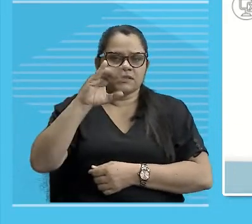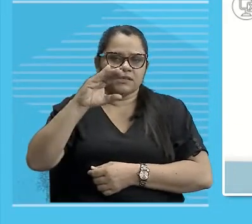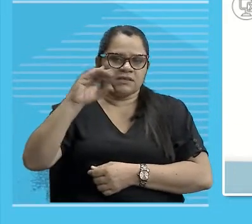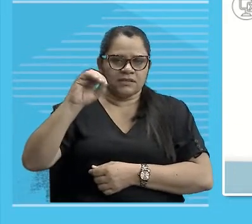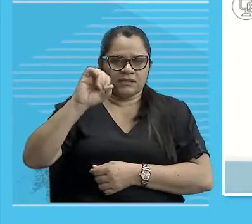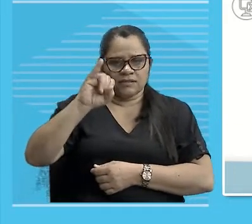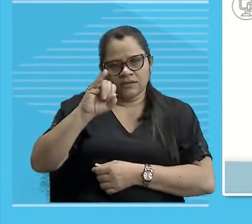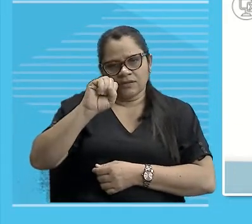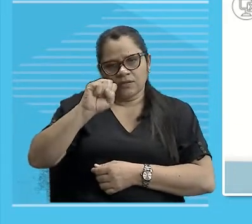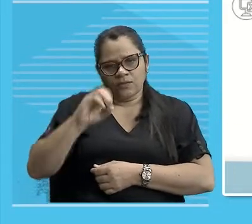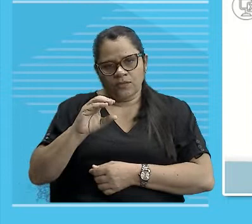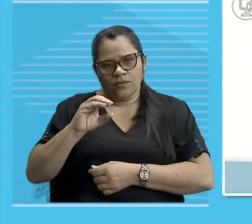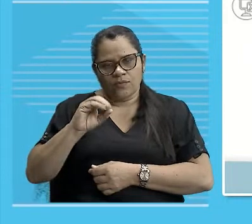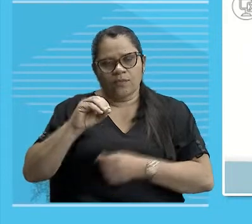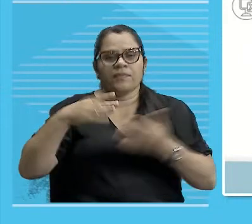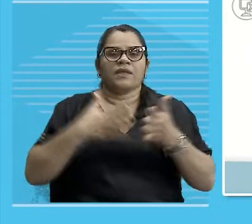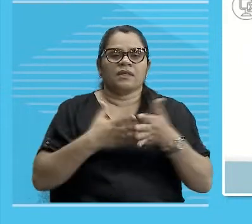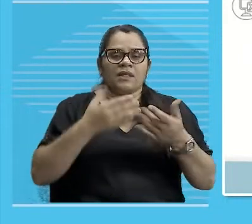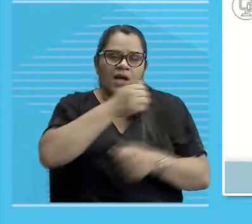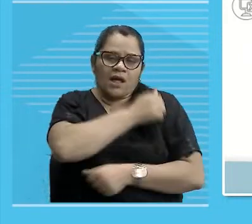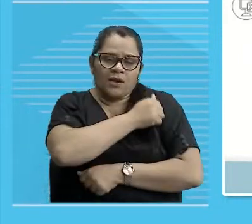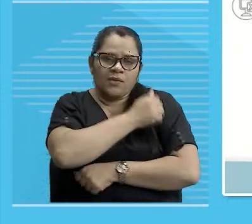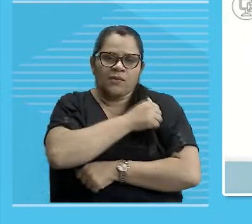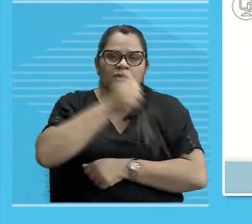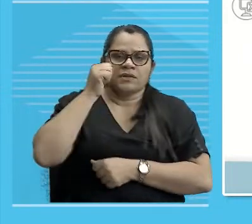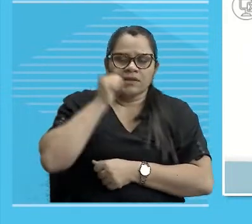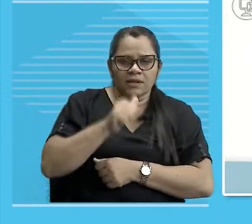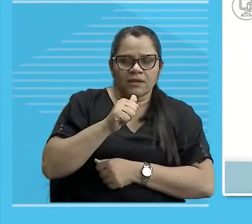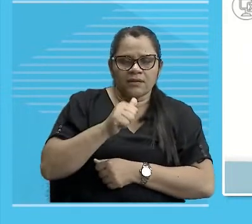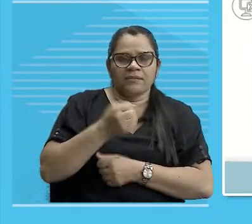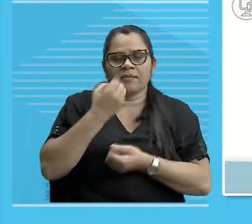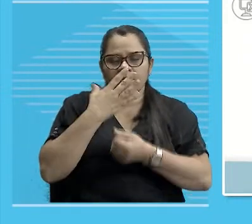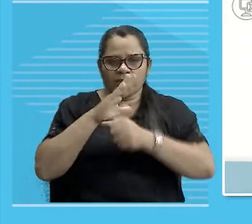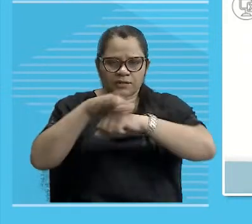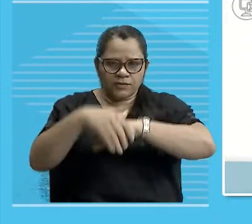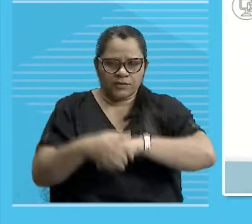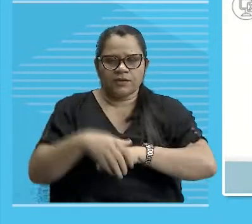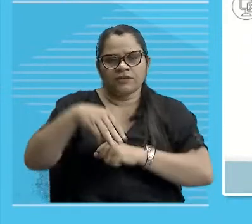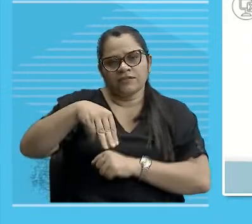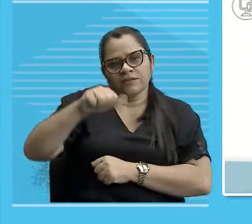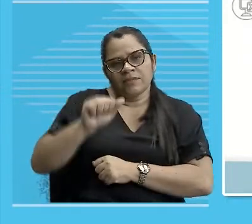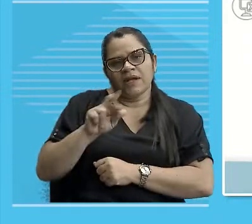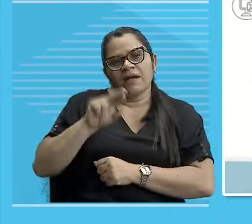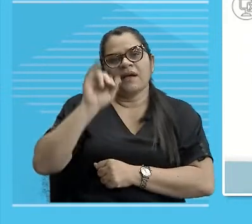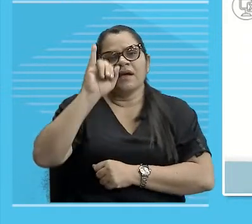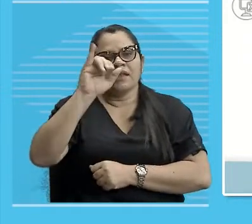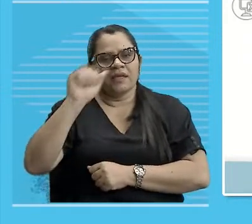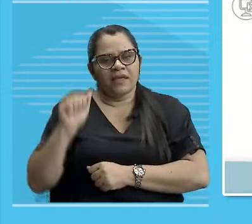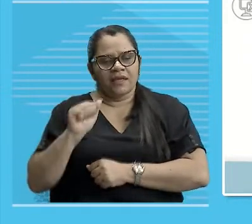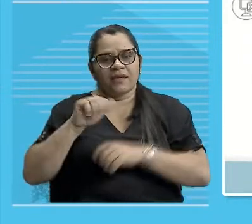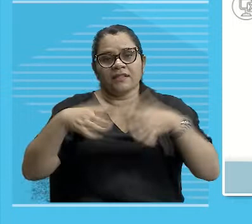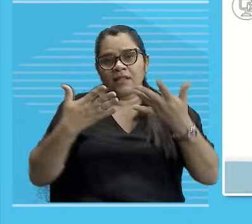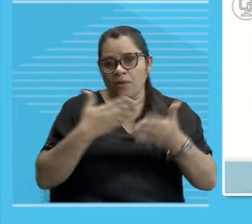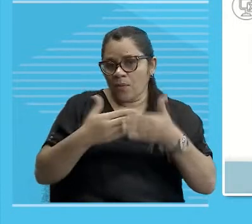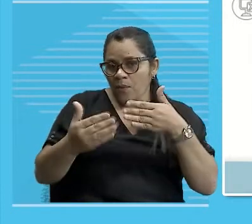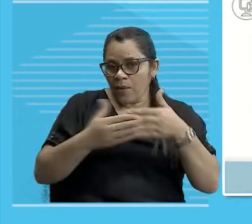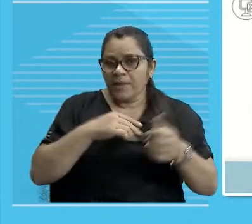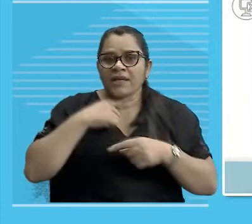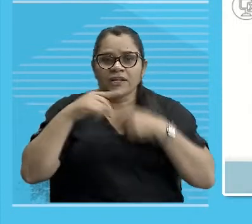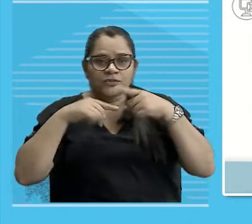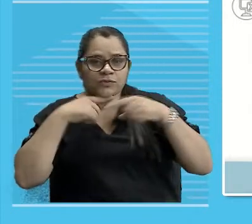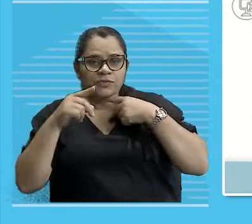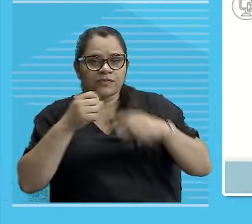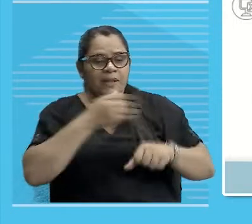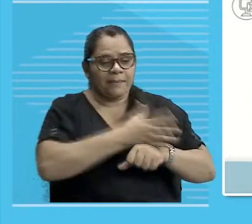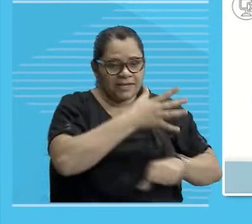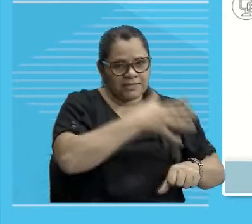bem-vinda. Tá? Qualquer dúvida, por favor, digita no chat aí que eu estou à disposição.